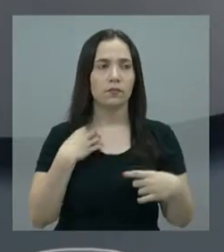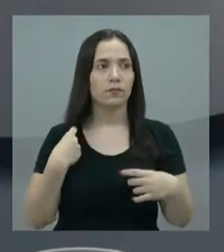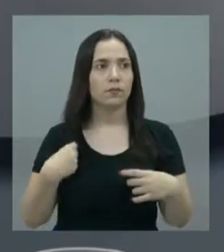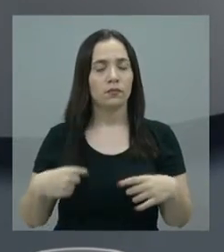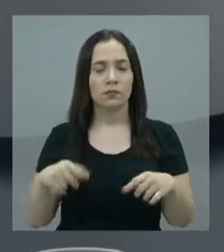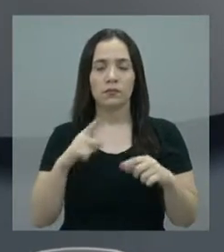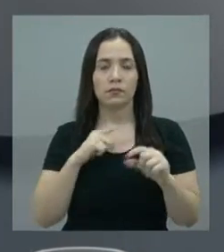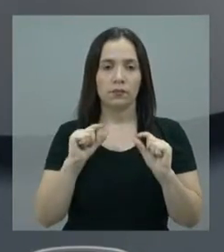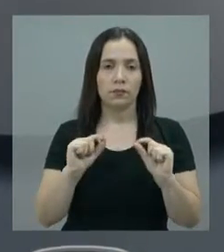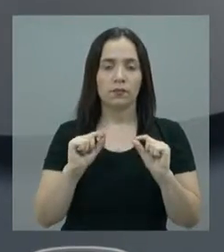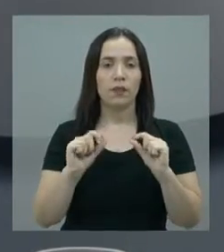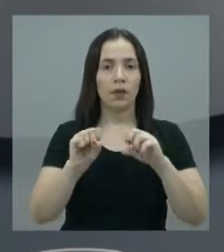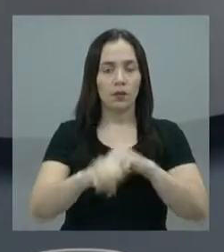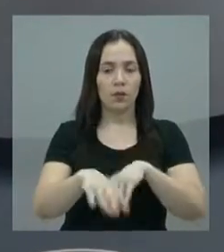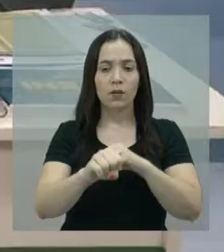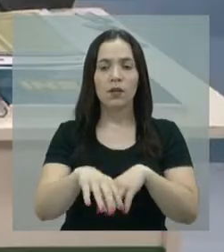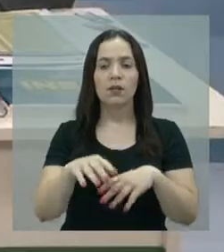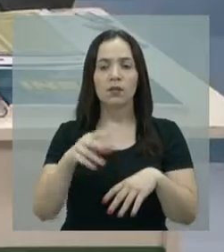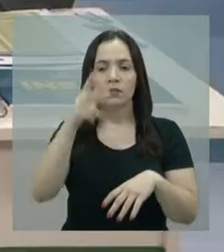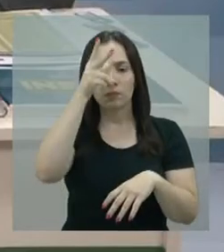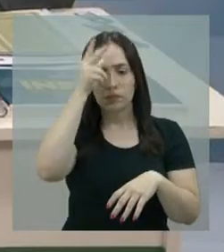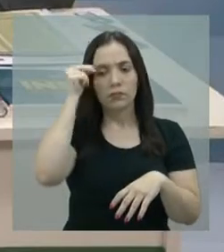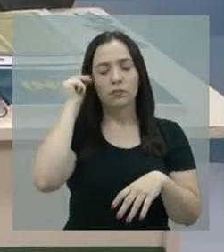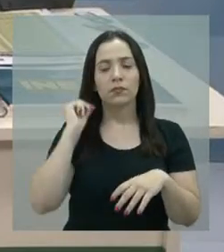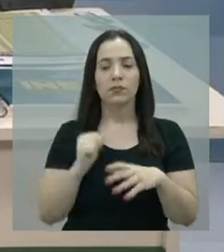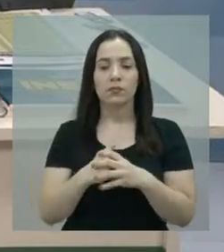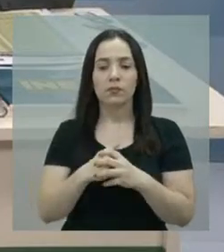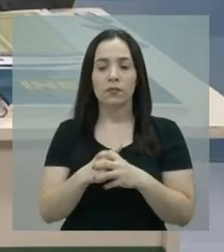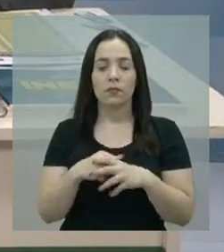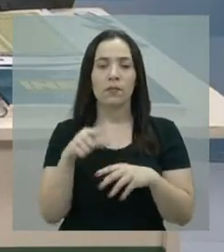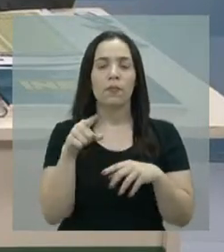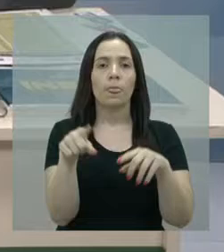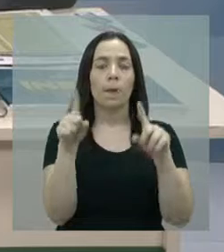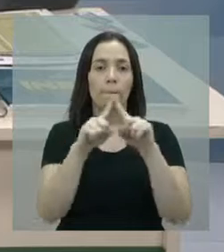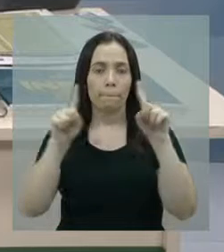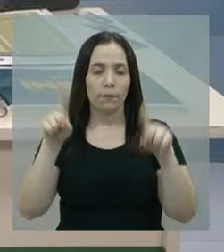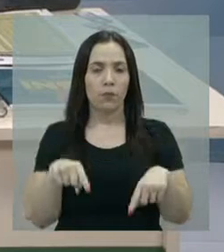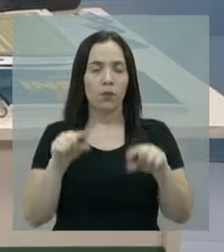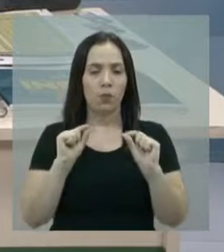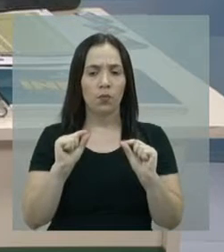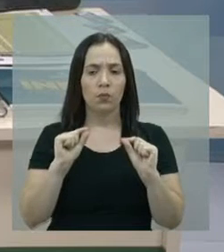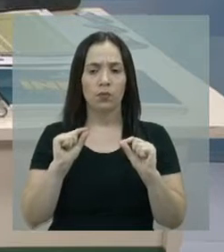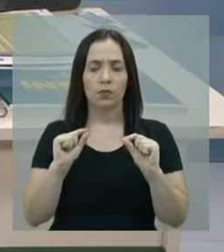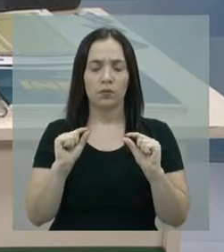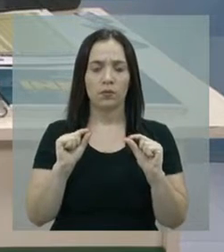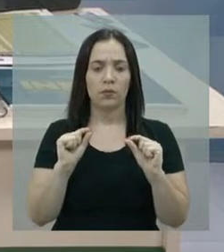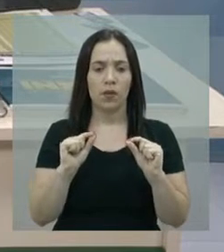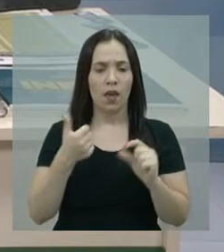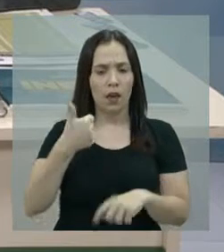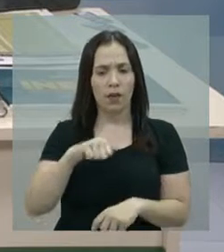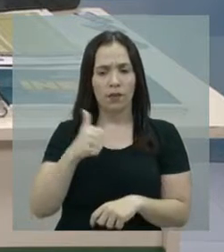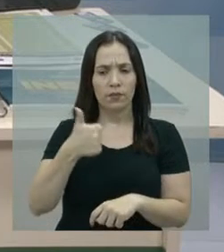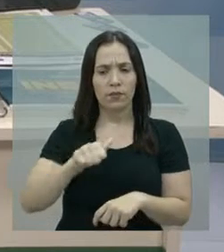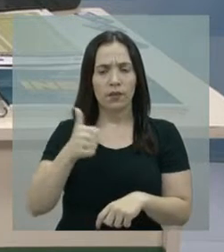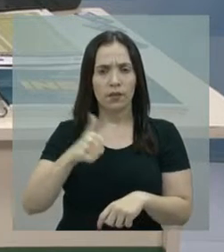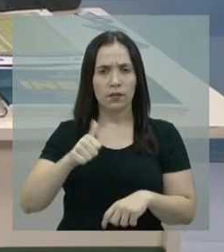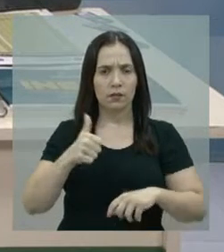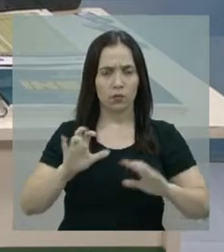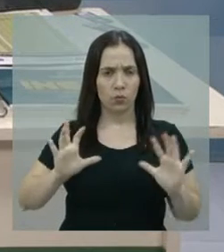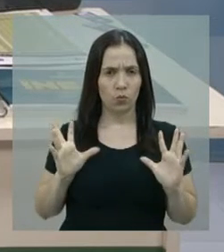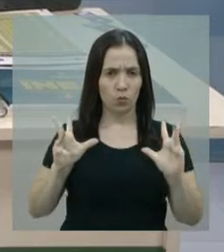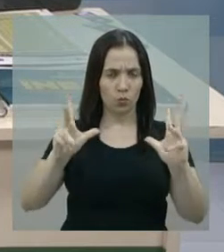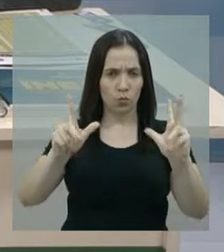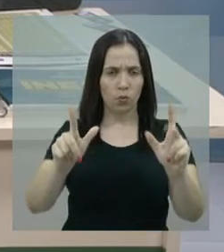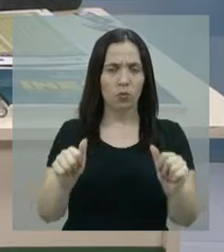sistemas educacionais municipais. Esse boletim, ele relaciona a avaliação de